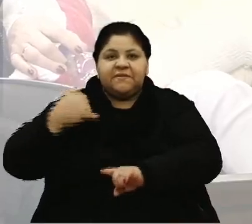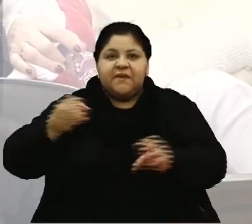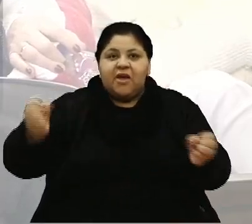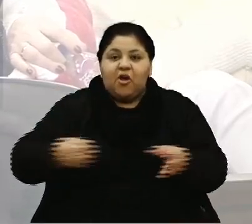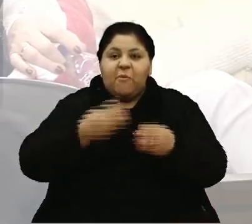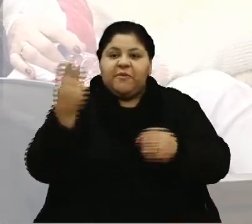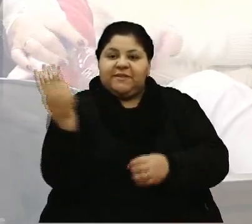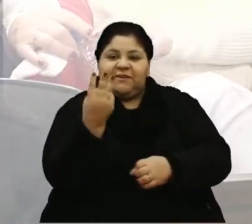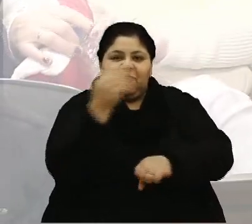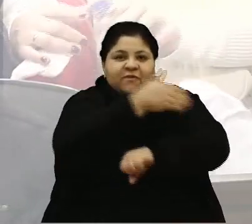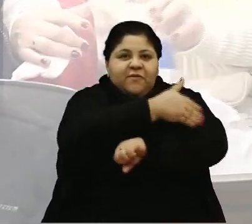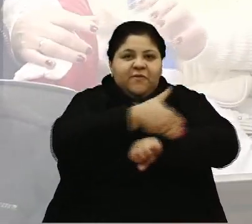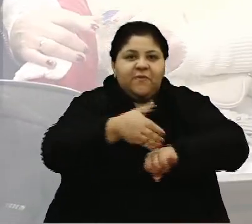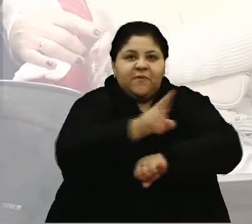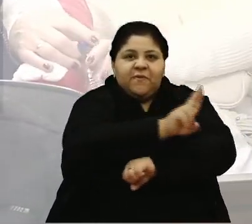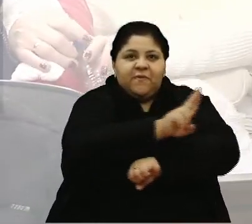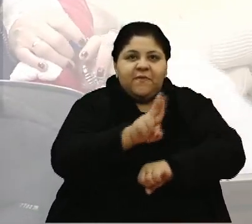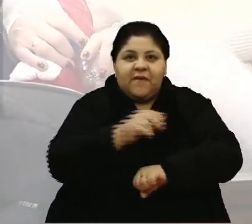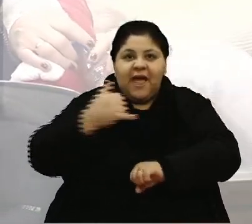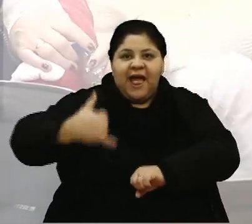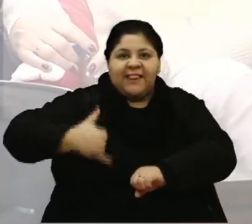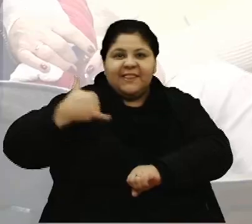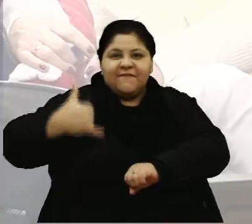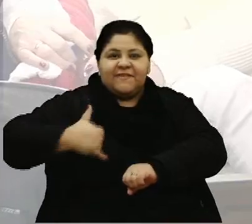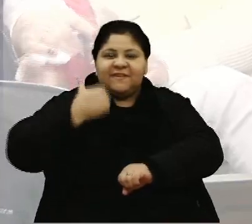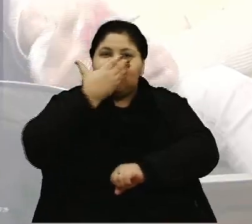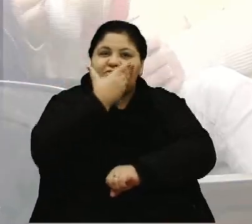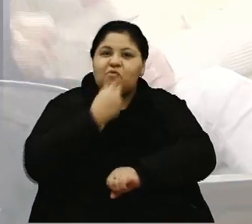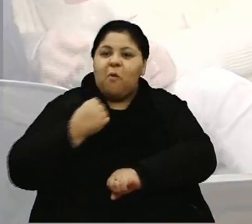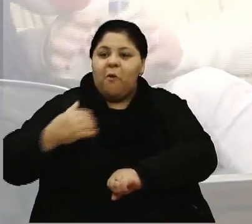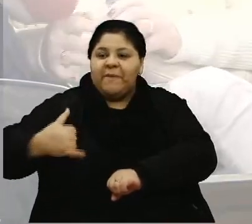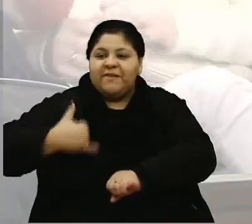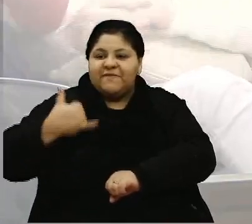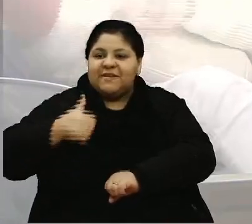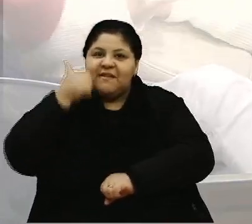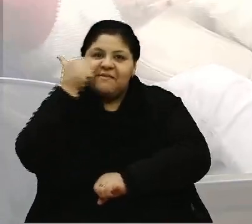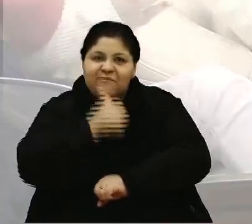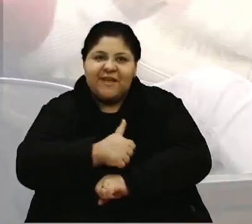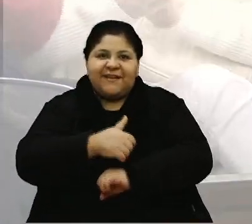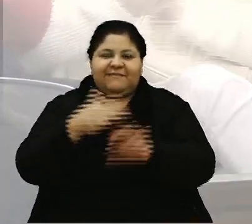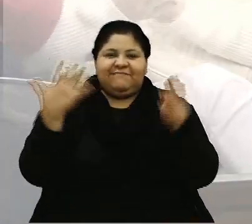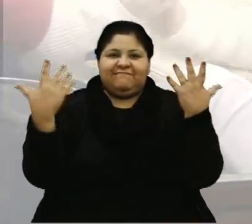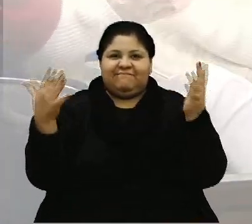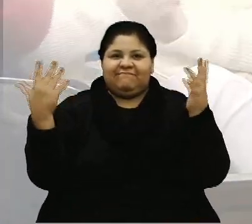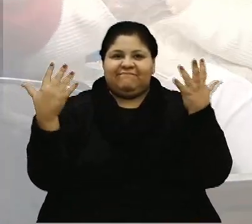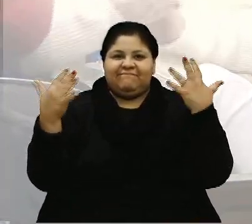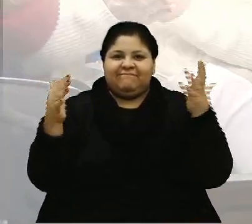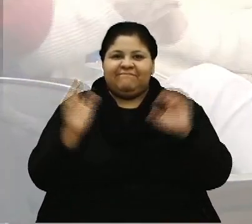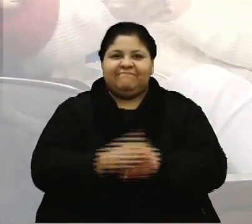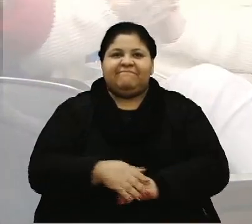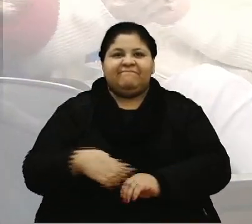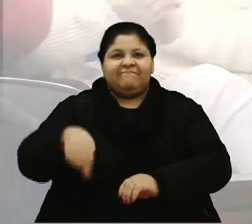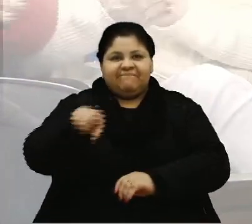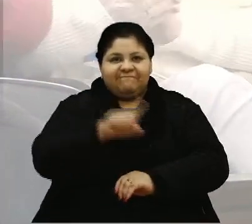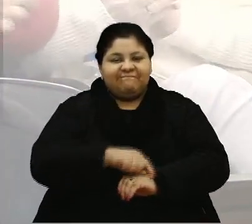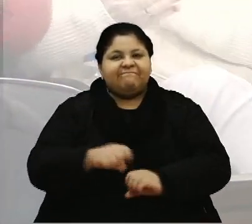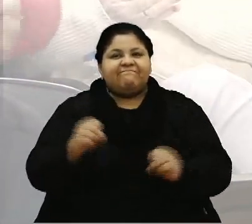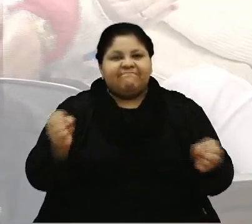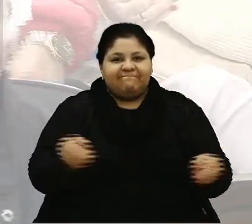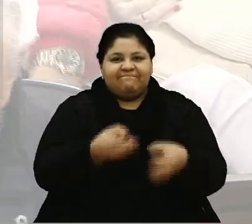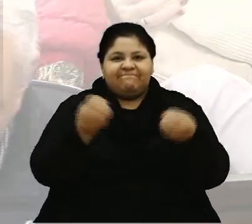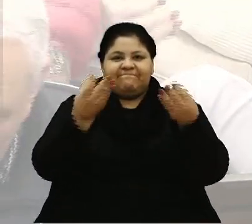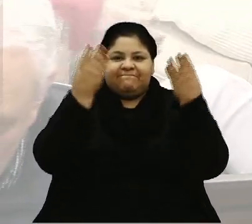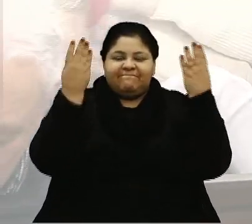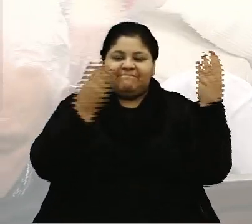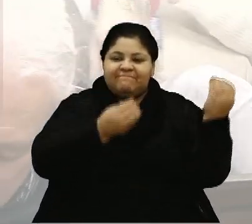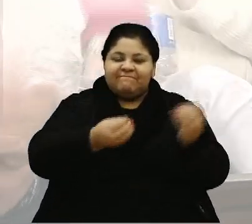rua, aniversário do Celso e aniversário da Silvia. Então nossos parabéns, né, com muitos anos